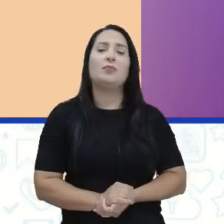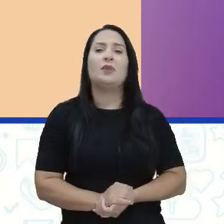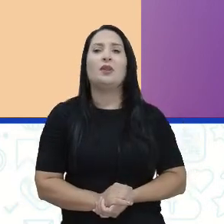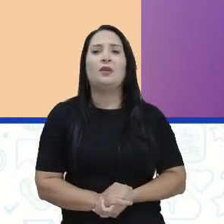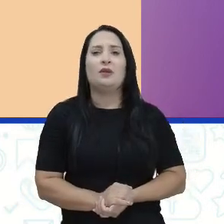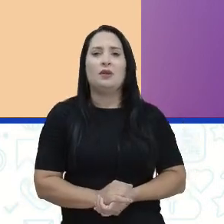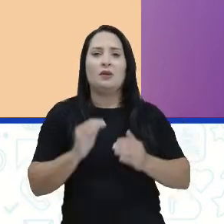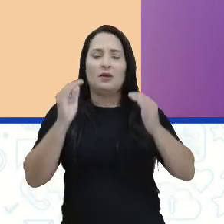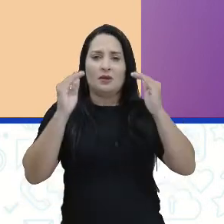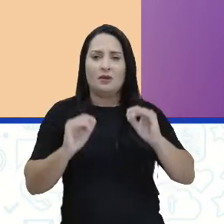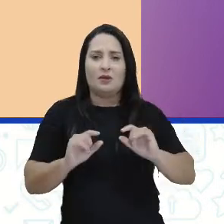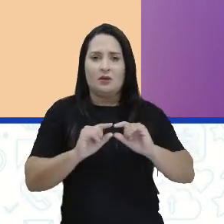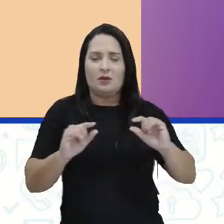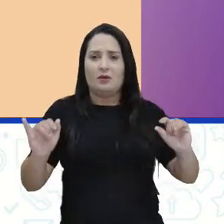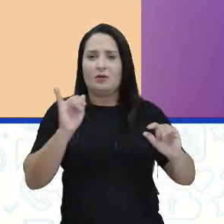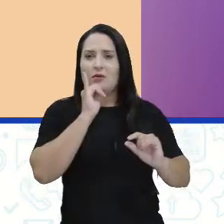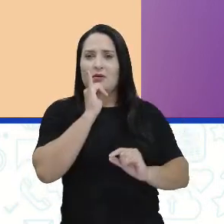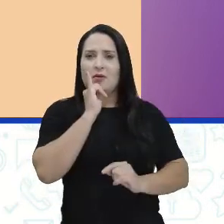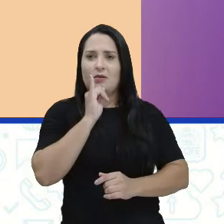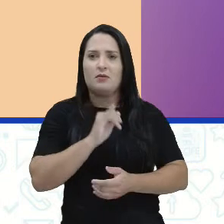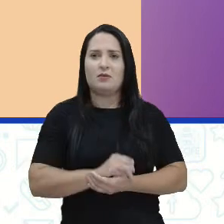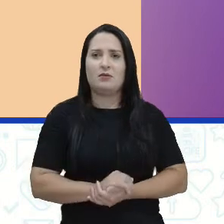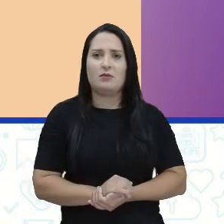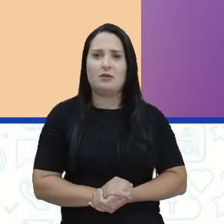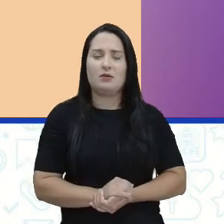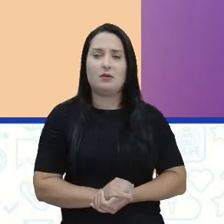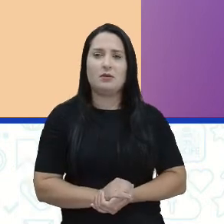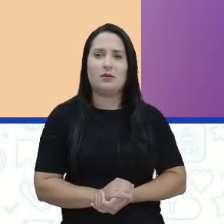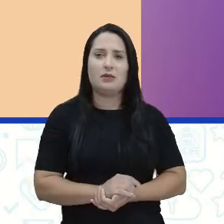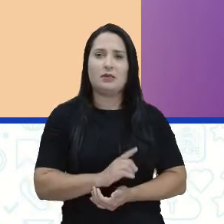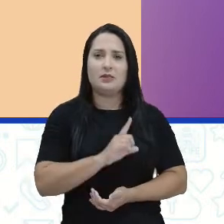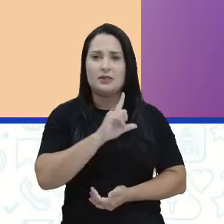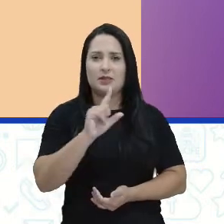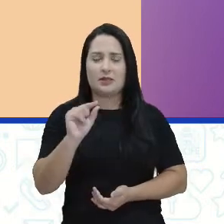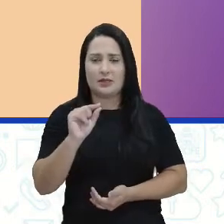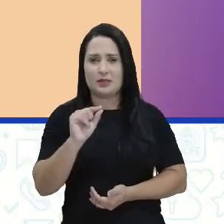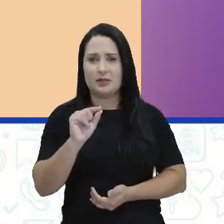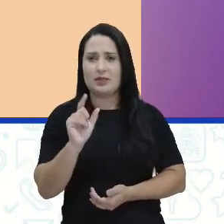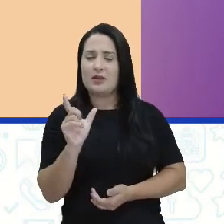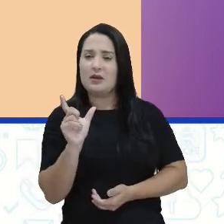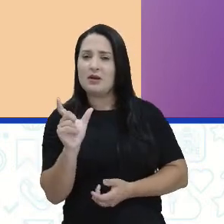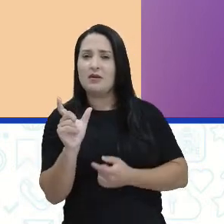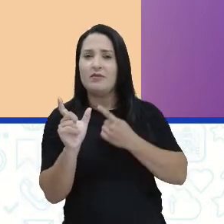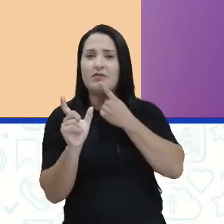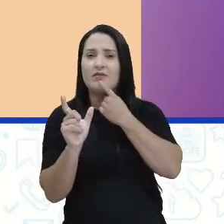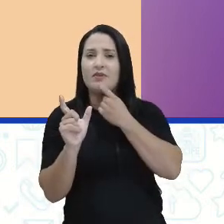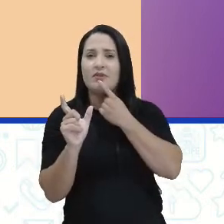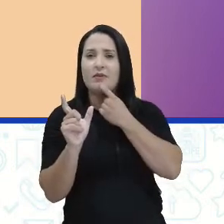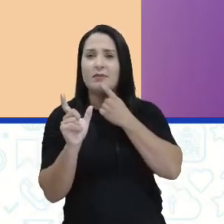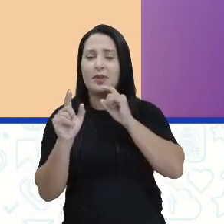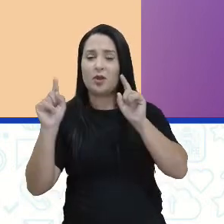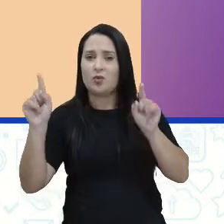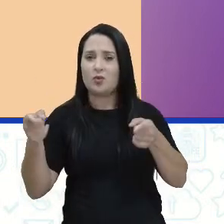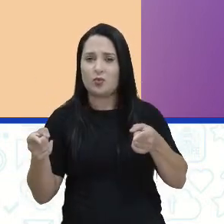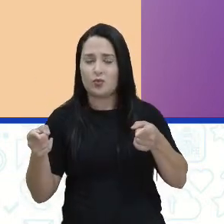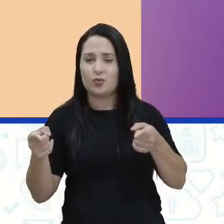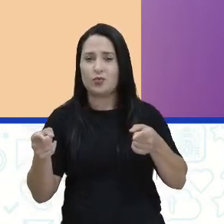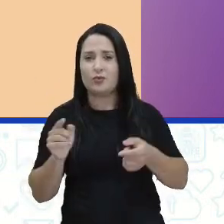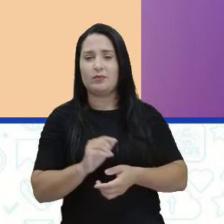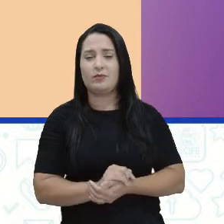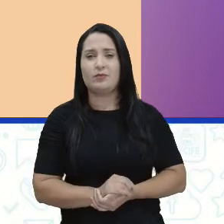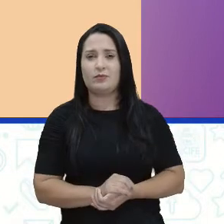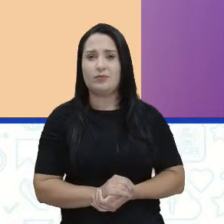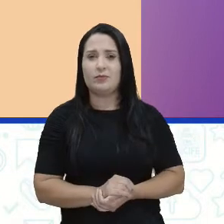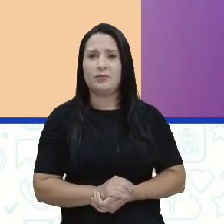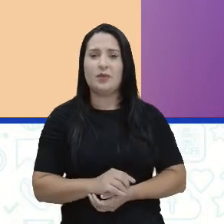a saída, pontuou o presidente. E aí essa parte está em vermelho e entre vírgulas, porque é